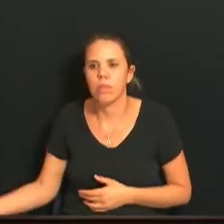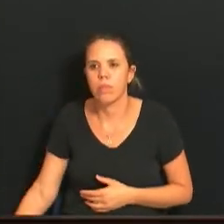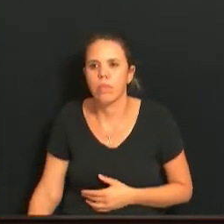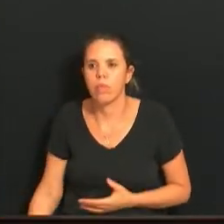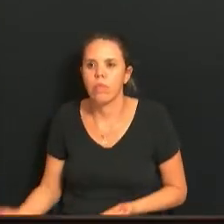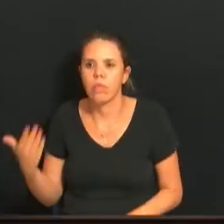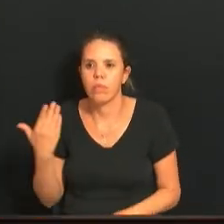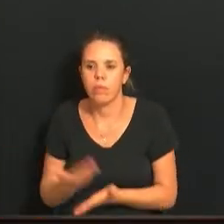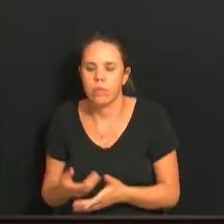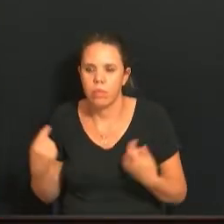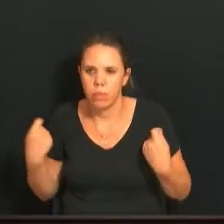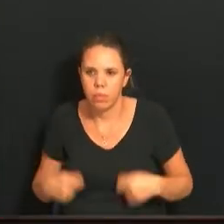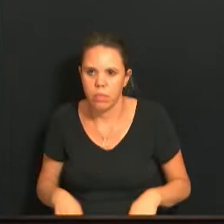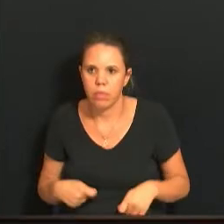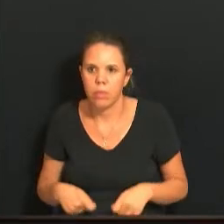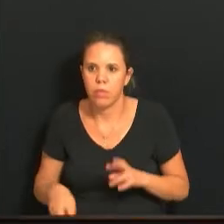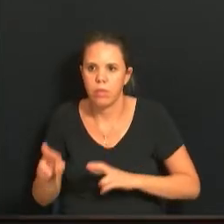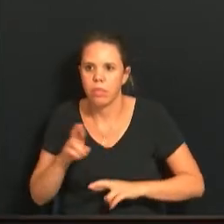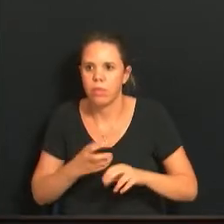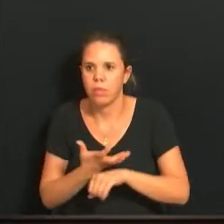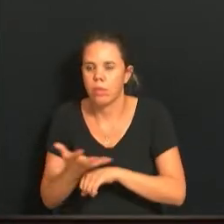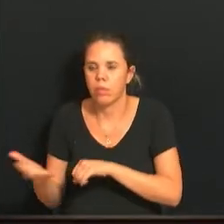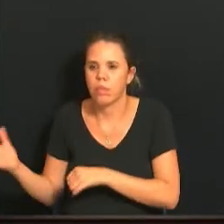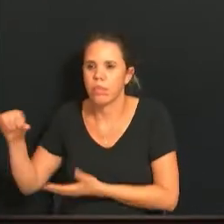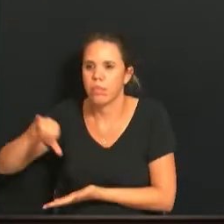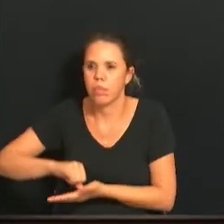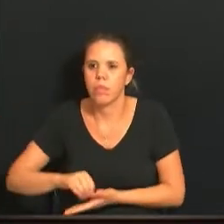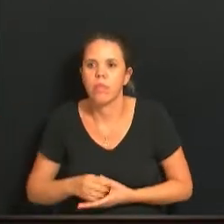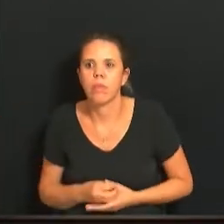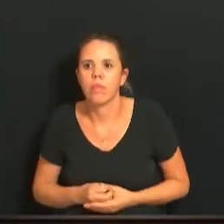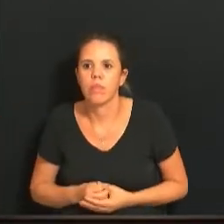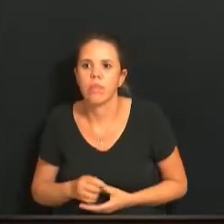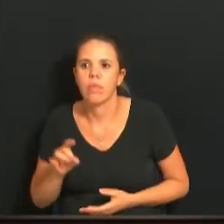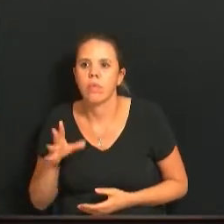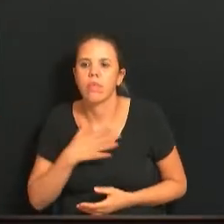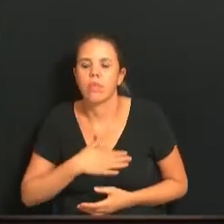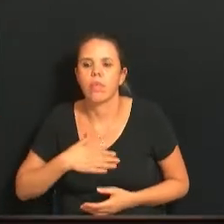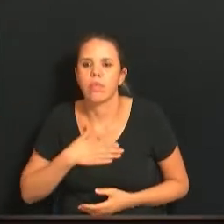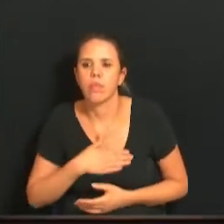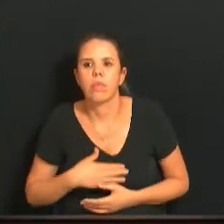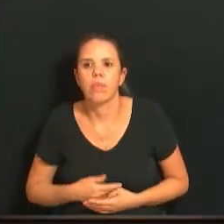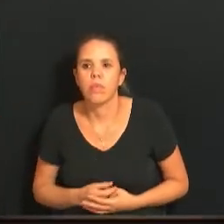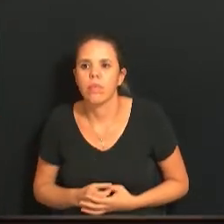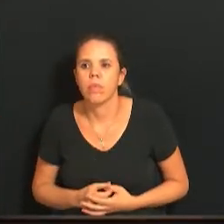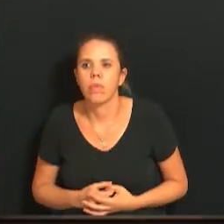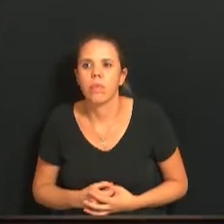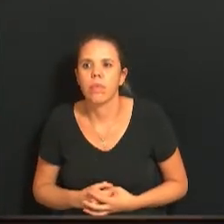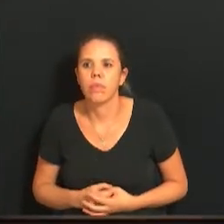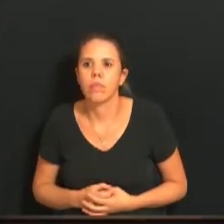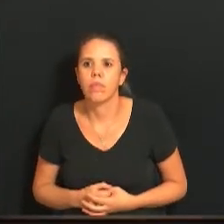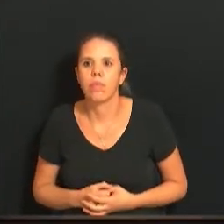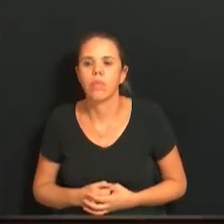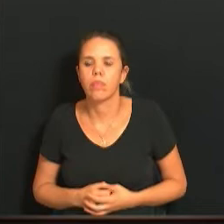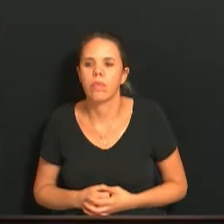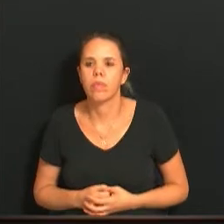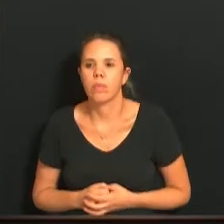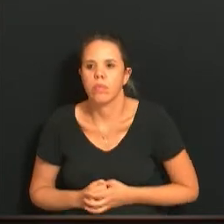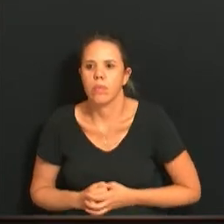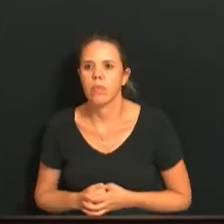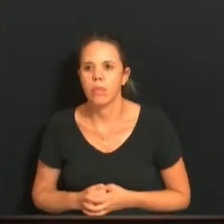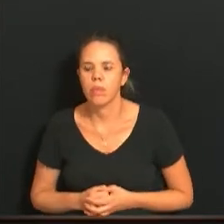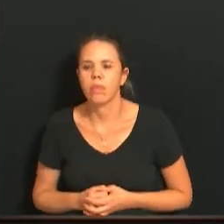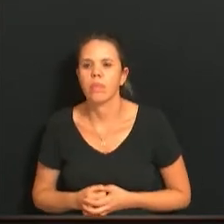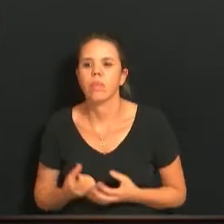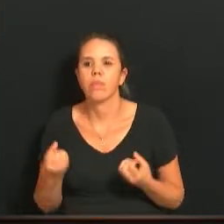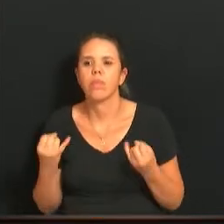que é necessária uma revitalização do centro. Eu só gostaria de também falar sobre uma